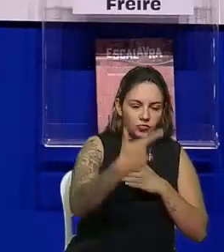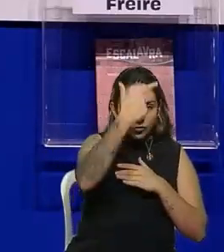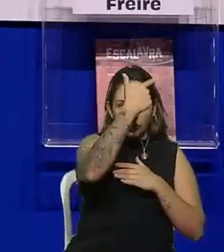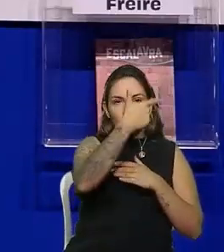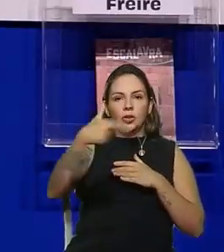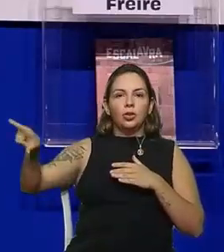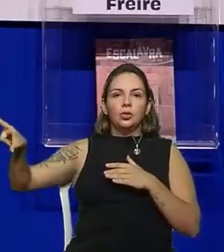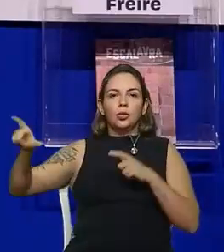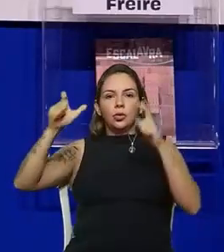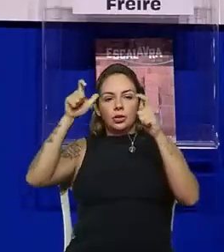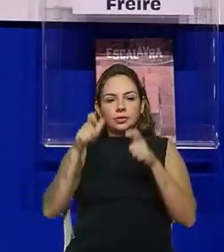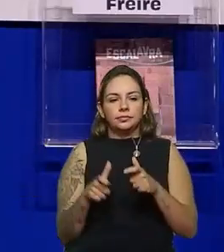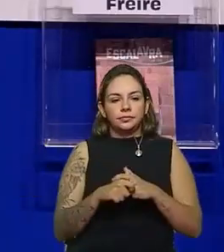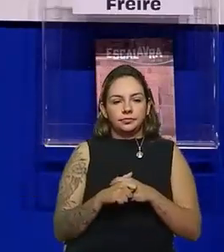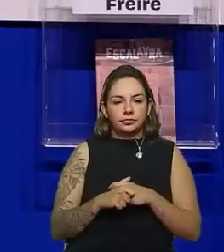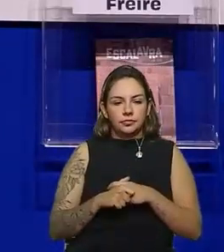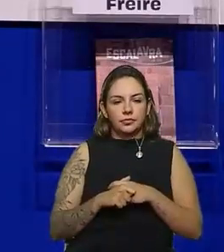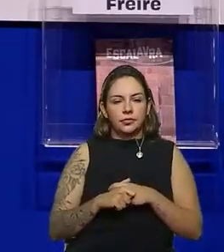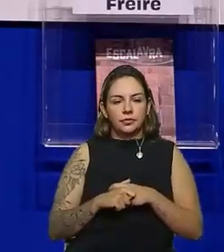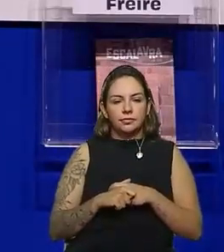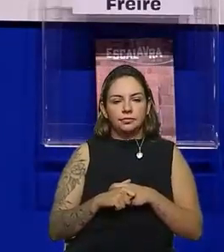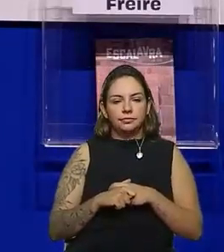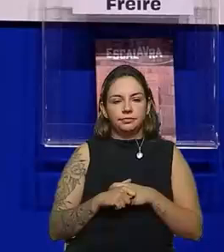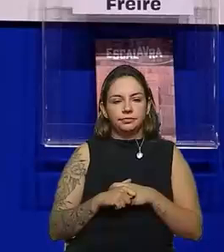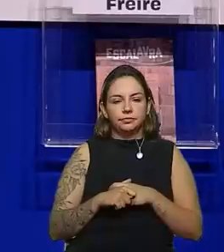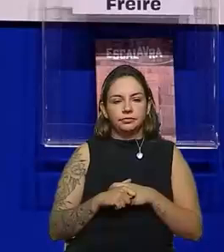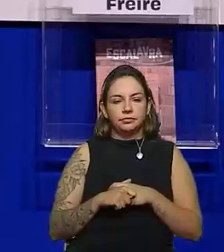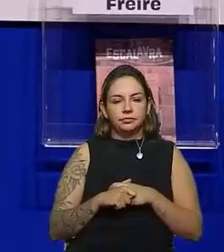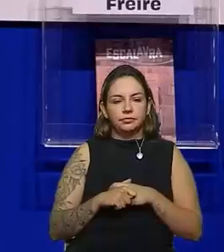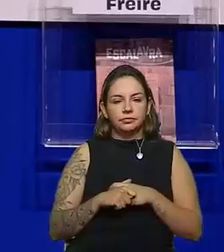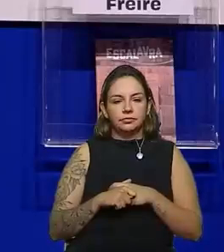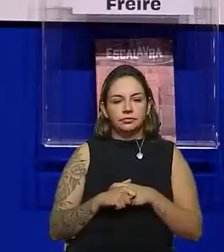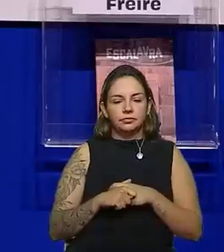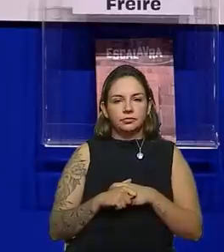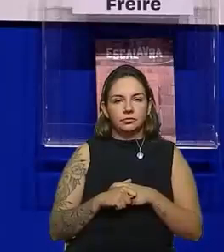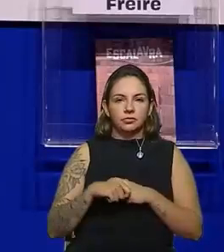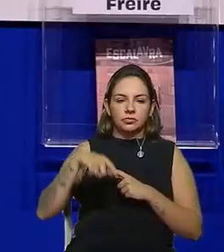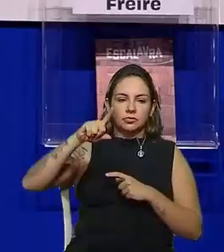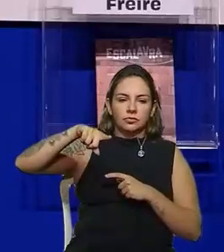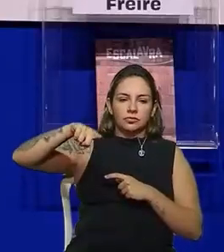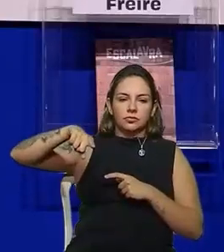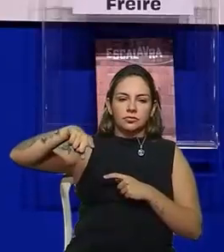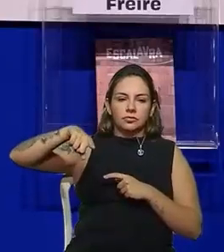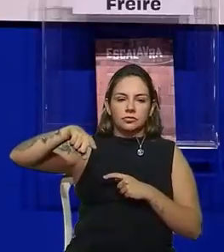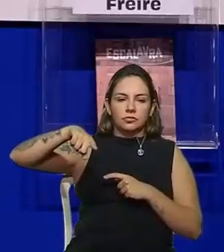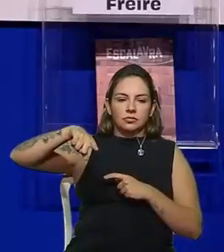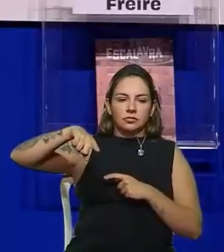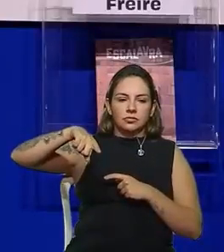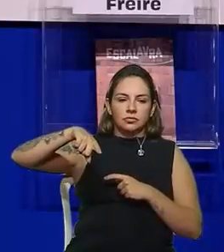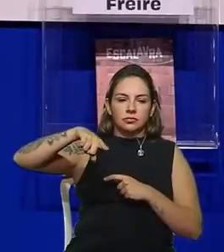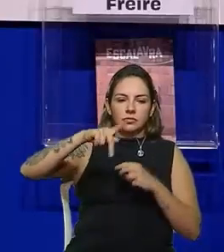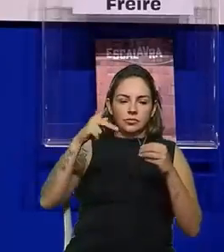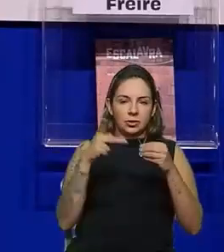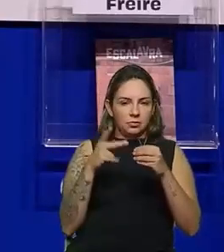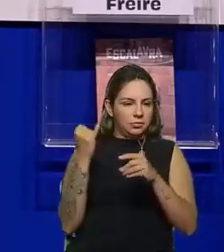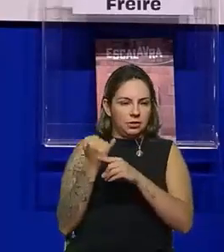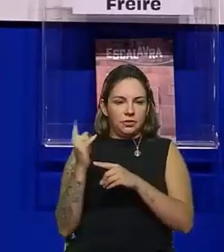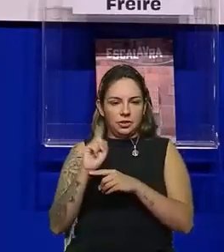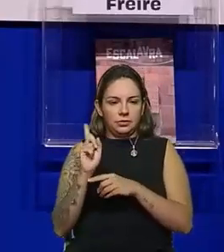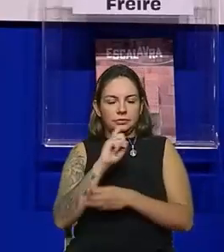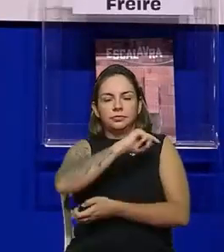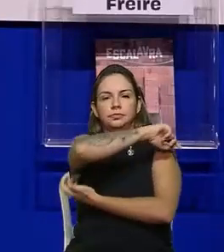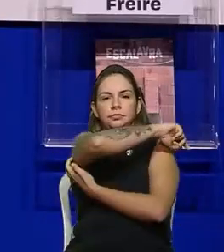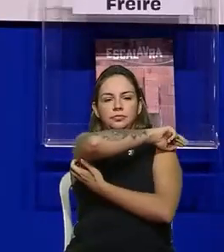em outra posição. A primeira prenda era este São Benedito do Velho Santeiro Alfredo Duval. Esta pedra de ferro não,